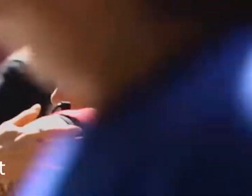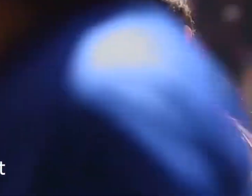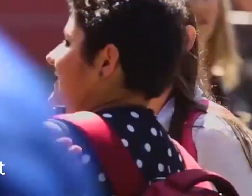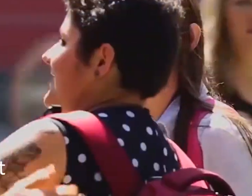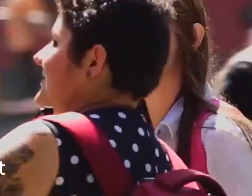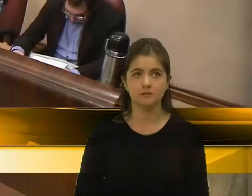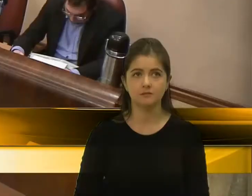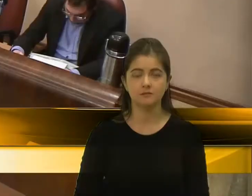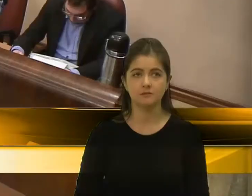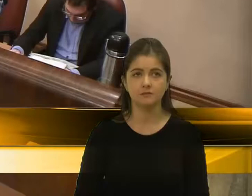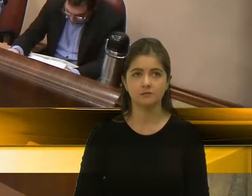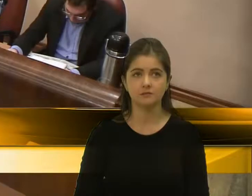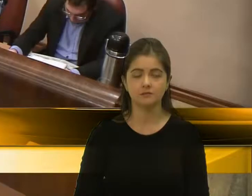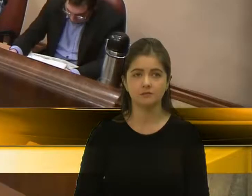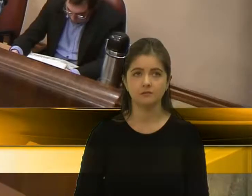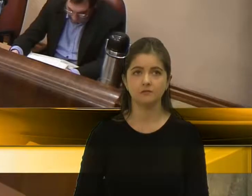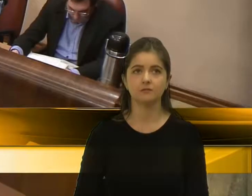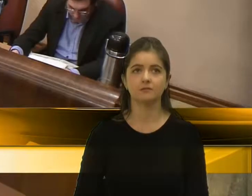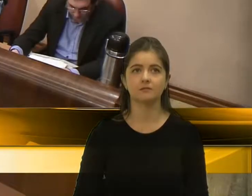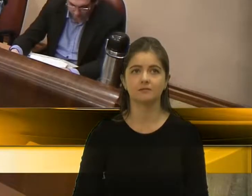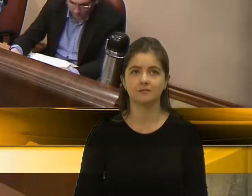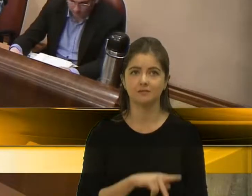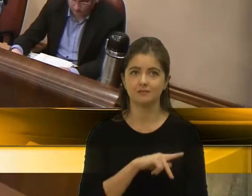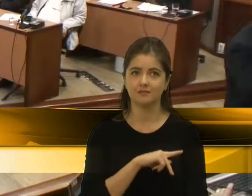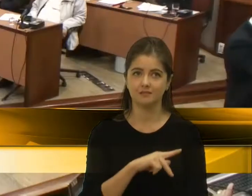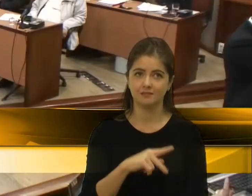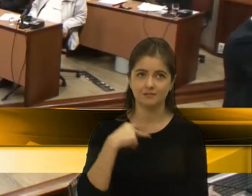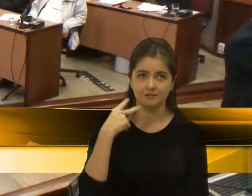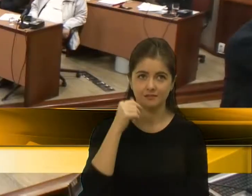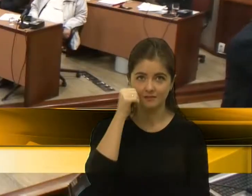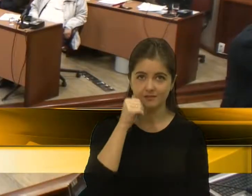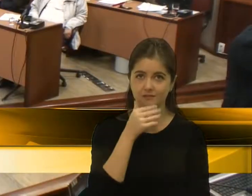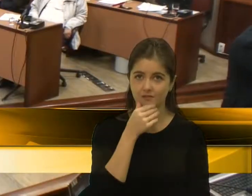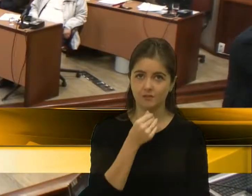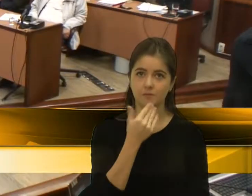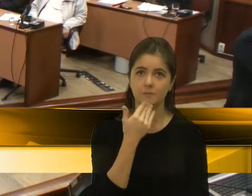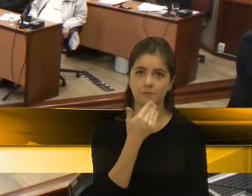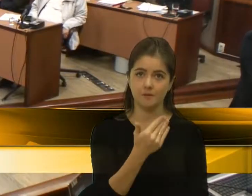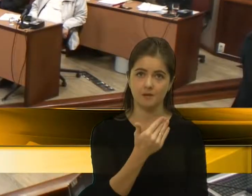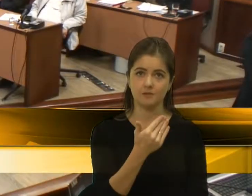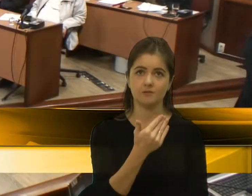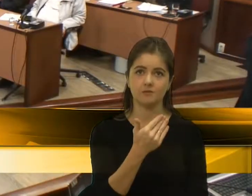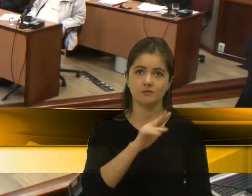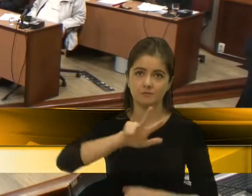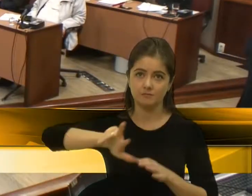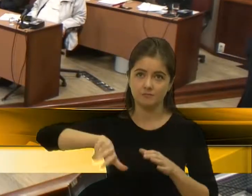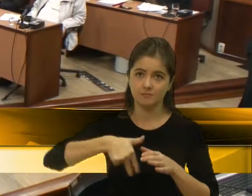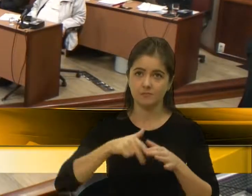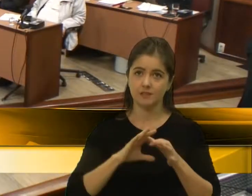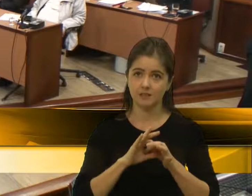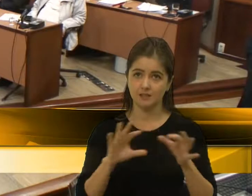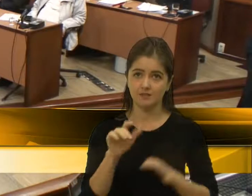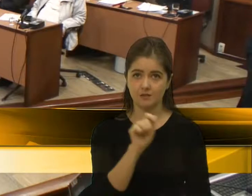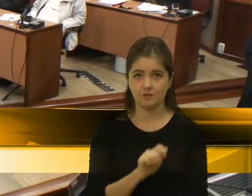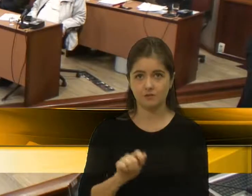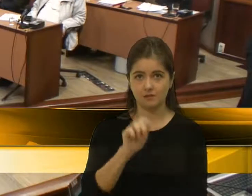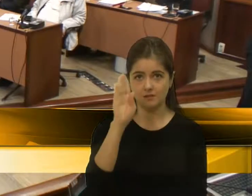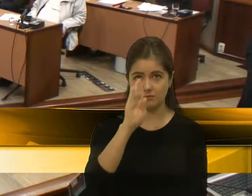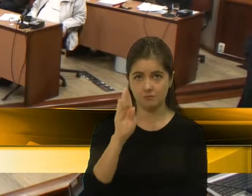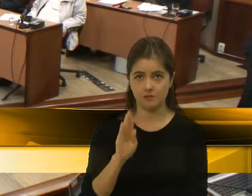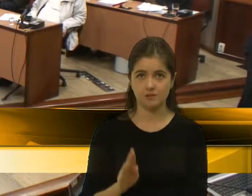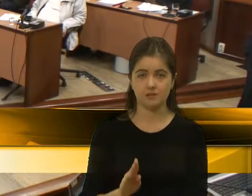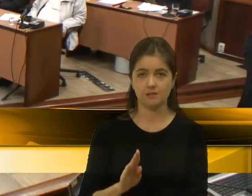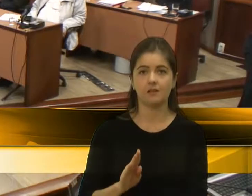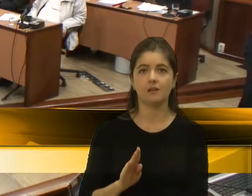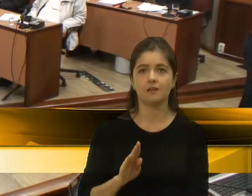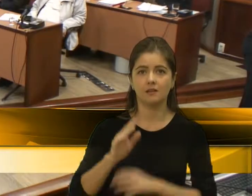setembro deste ano. Senhora Presidente, senhores vereadores, este vereador requer o espaço de Tribuna Livre para a Associação Brasileira de Alzheimer, a